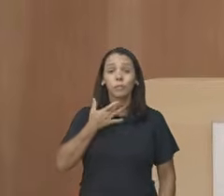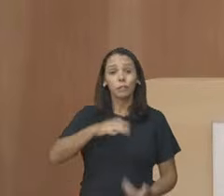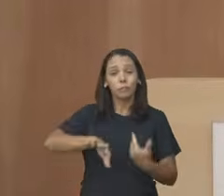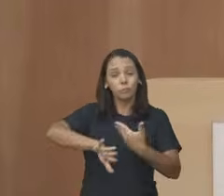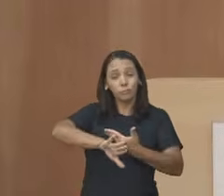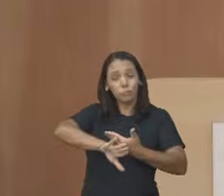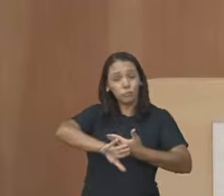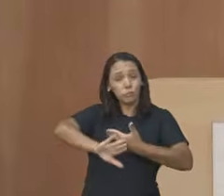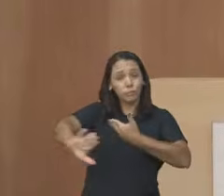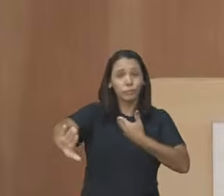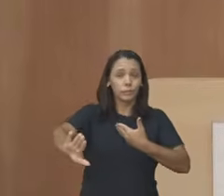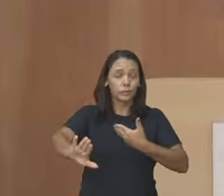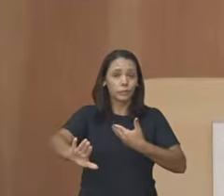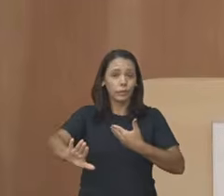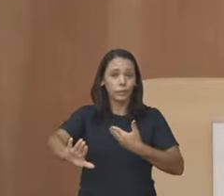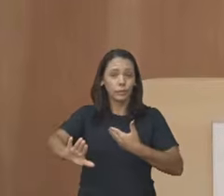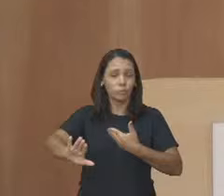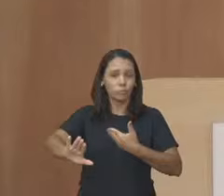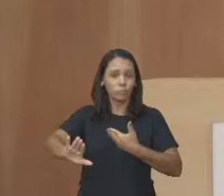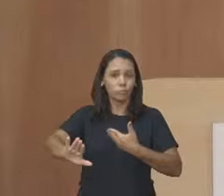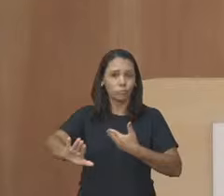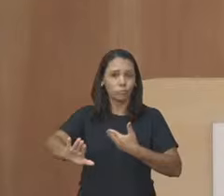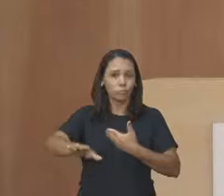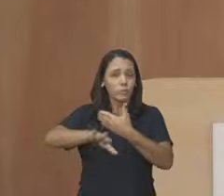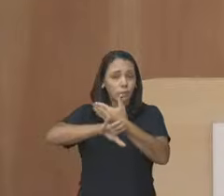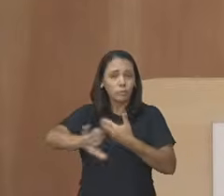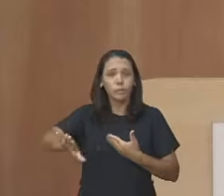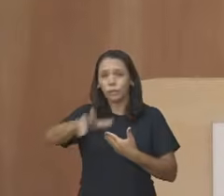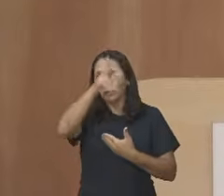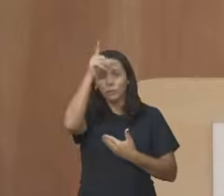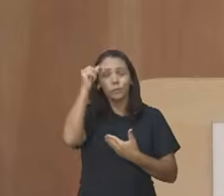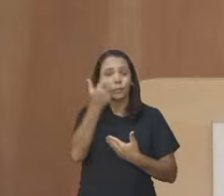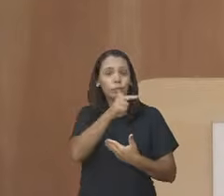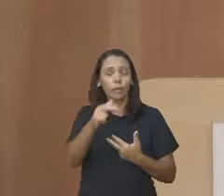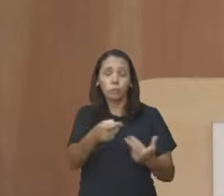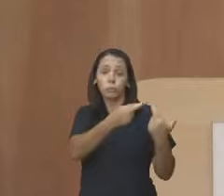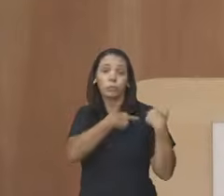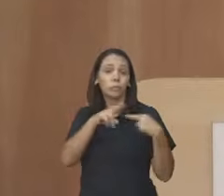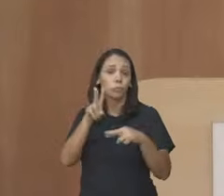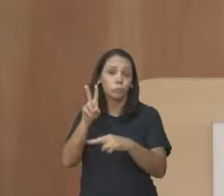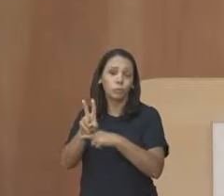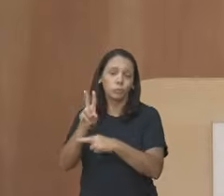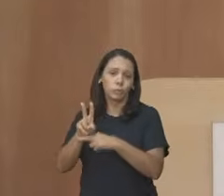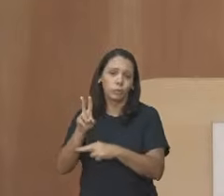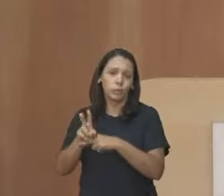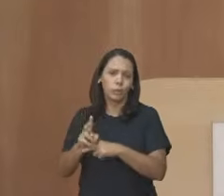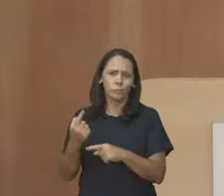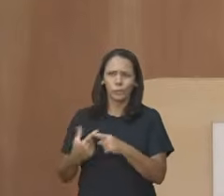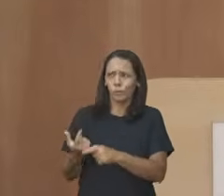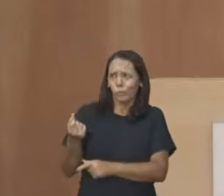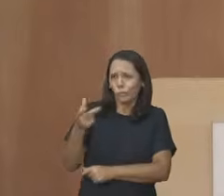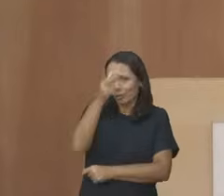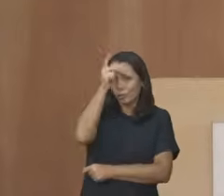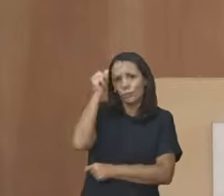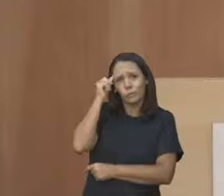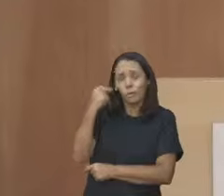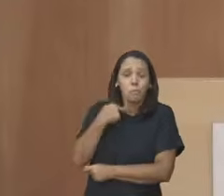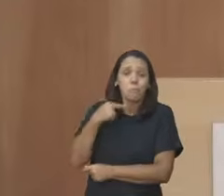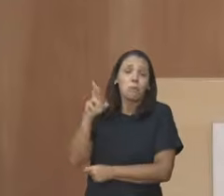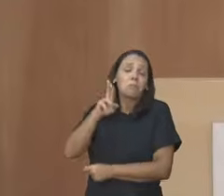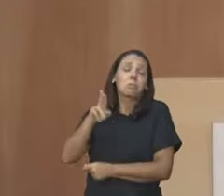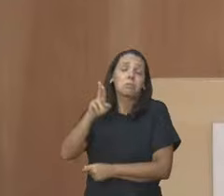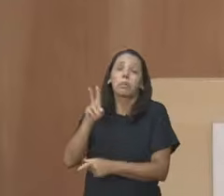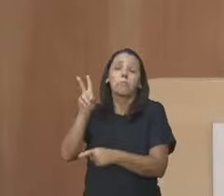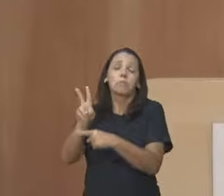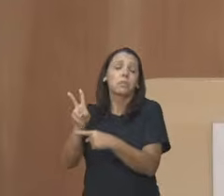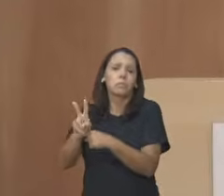poder público e sejam atendidos por onde quer que seja, mas não pela prefeitura, porque os recursos da prefeitura não são para ser gastos com essas pessoas.